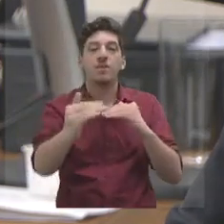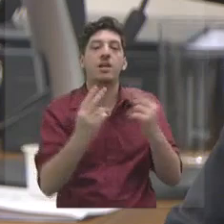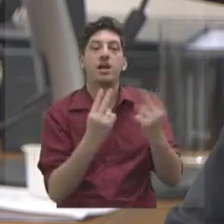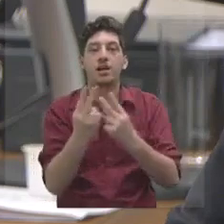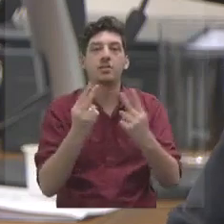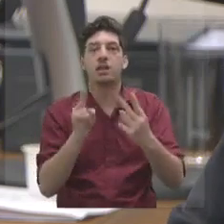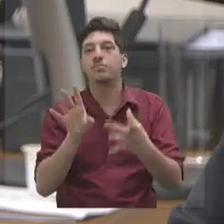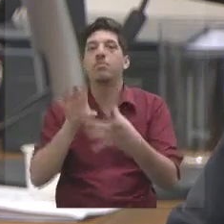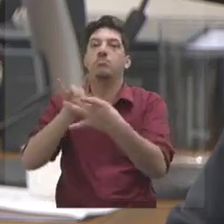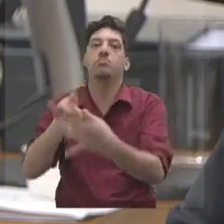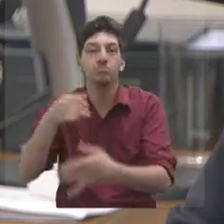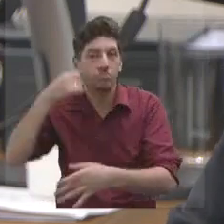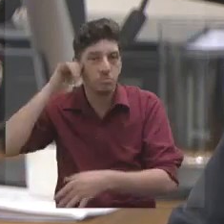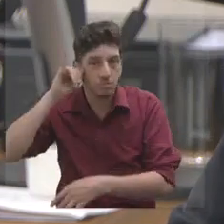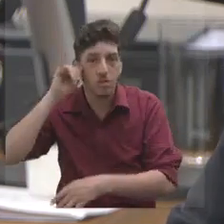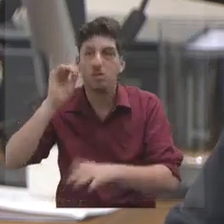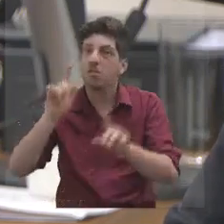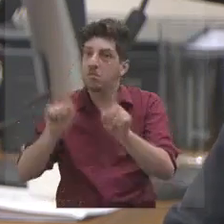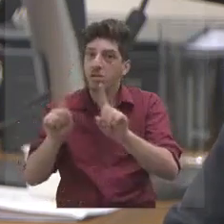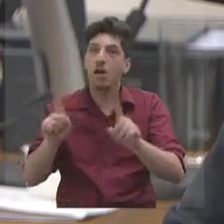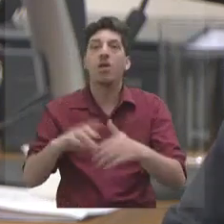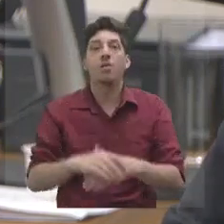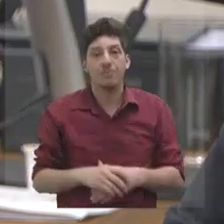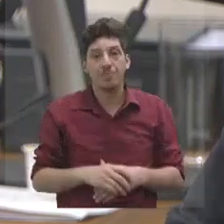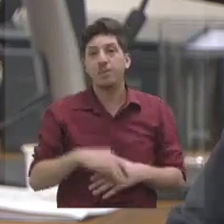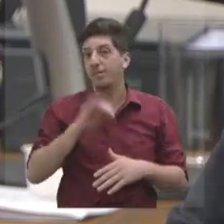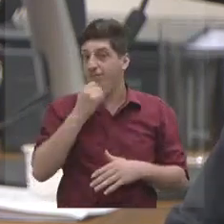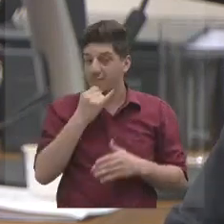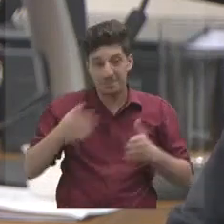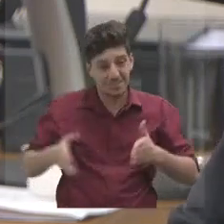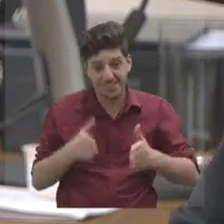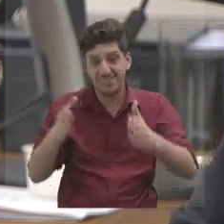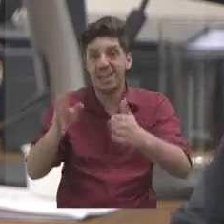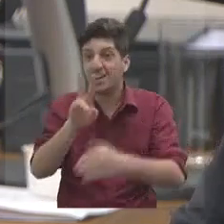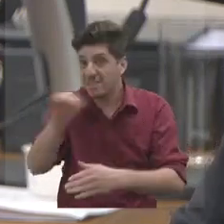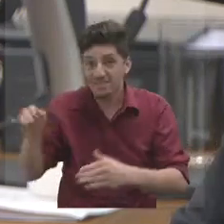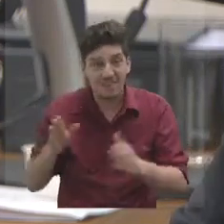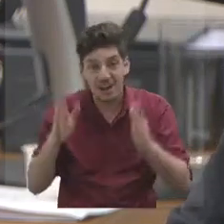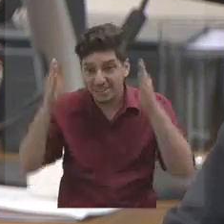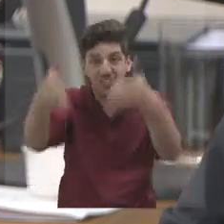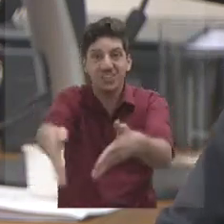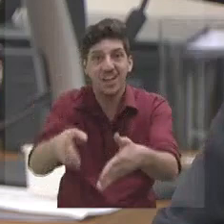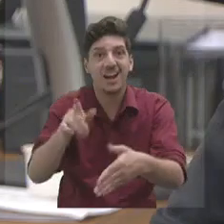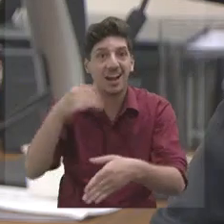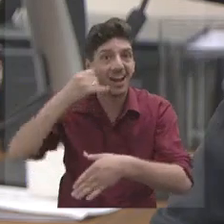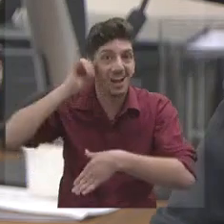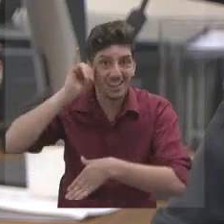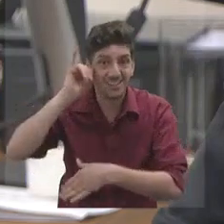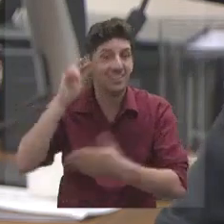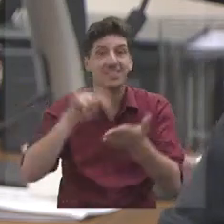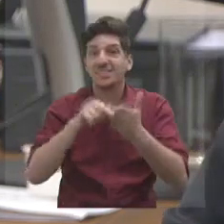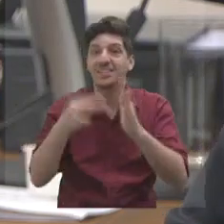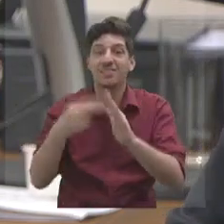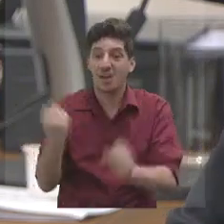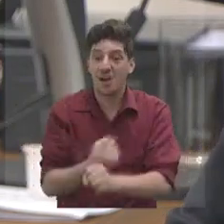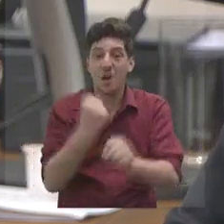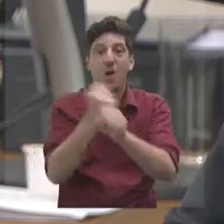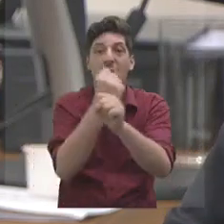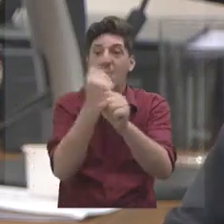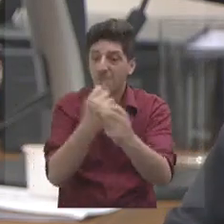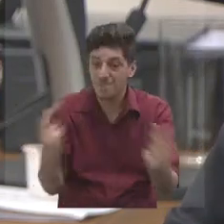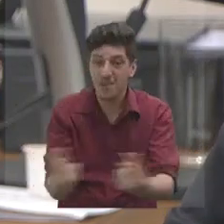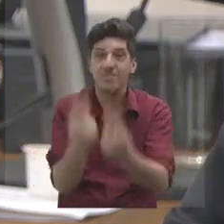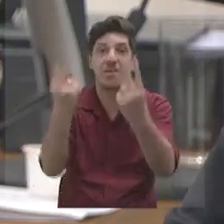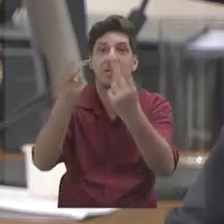a estrada liga ao Rancho do governador consequentemente é uma obra que vai valorizar o